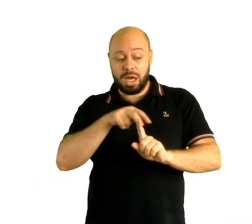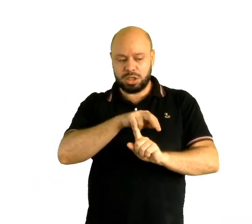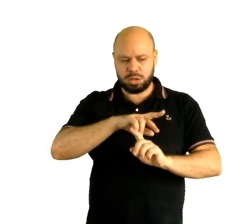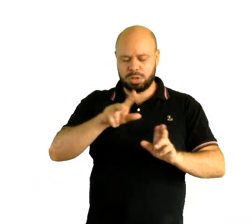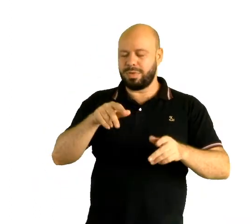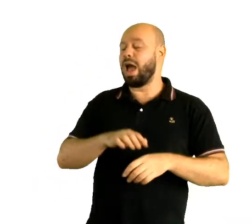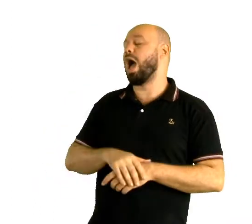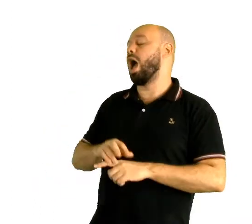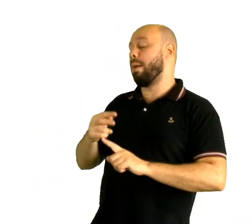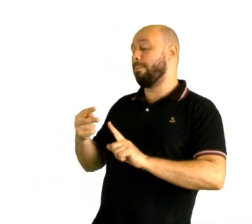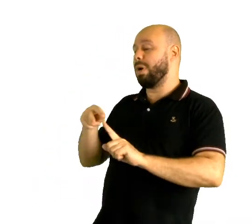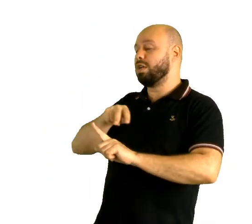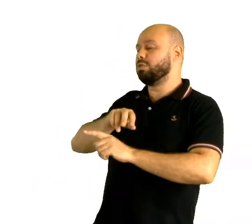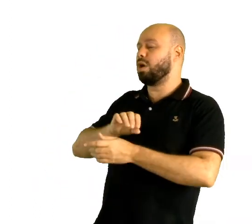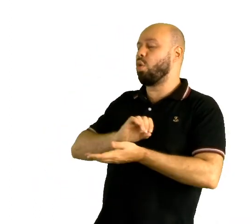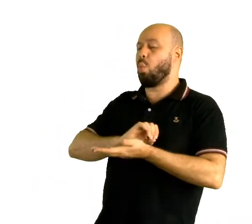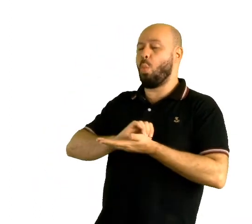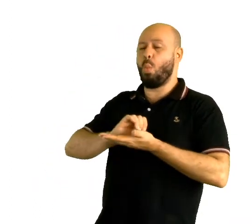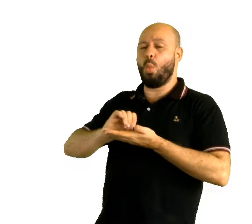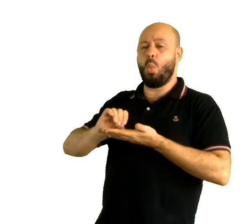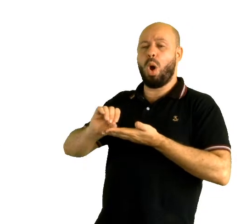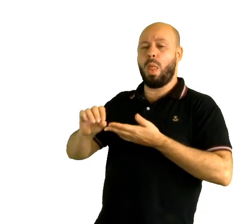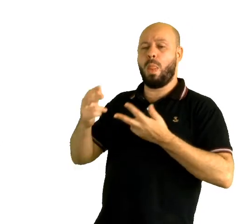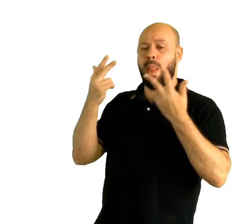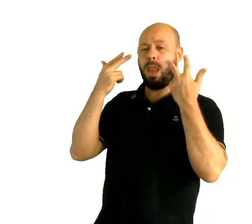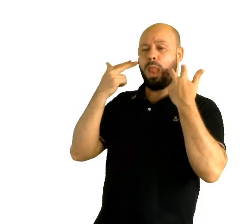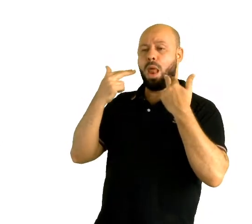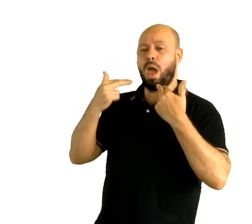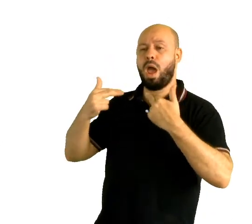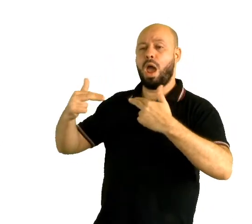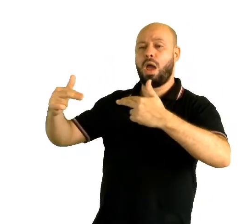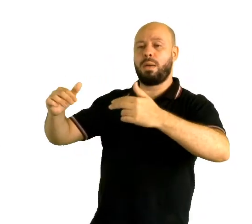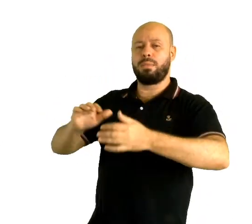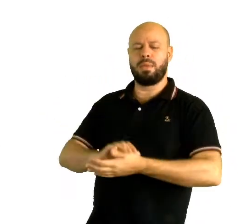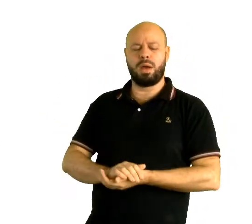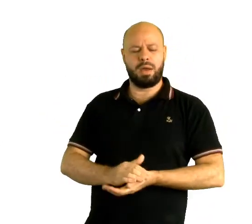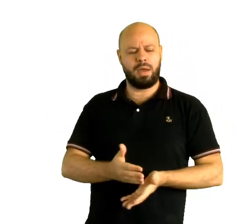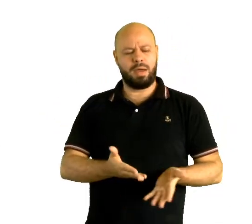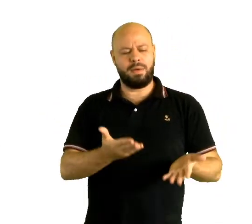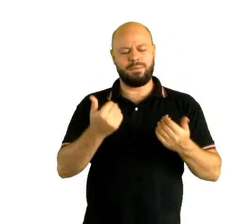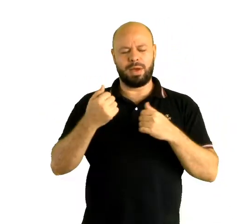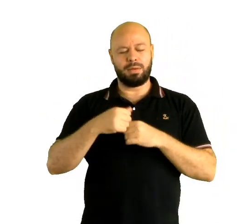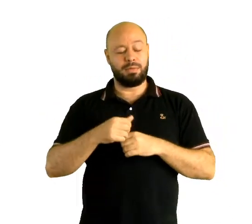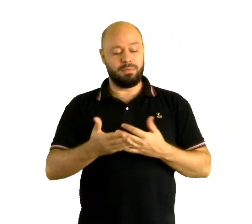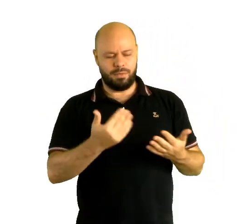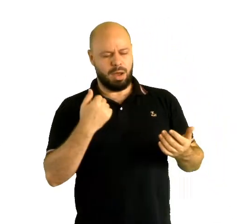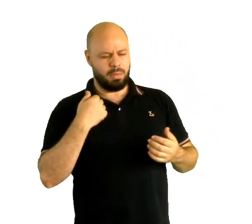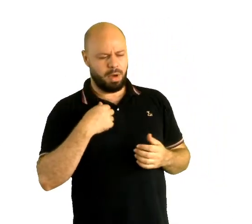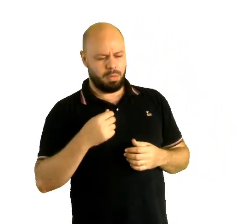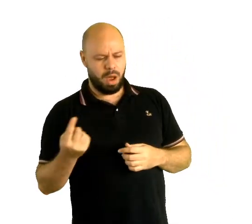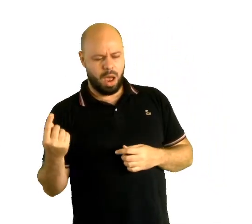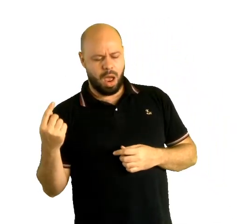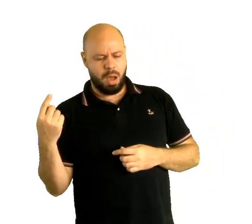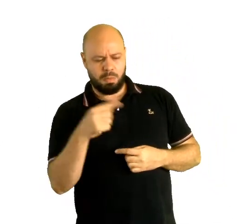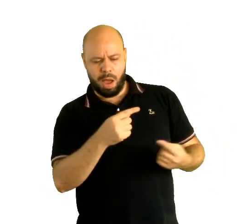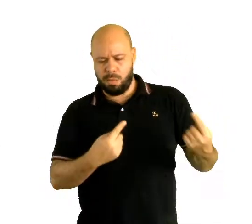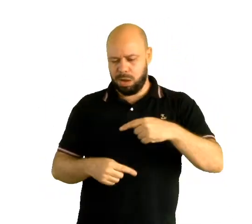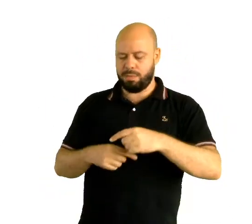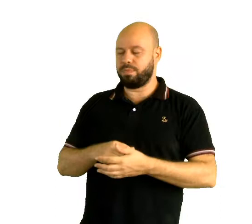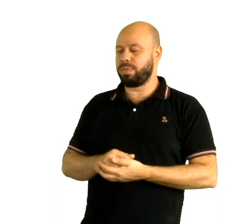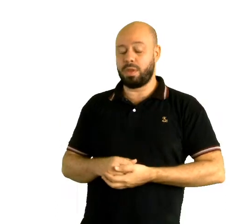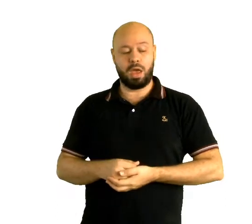de forma orgânica. Vamos para o ping-pong? Ok, um ídolo, a